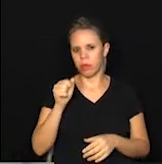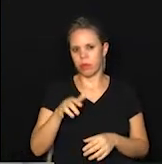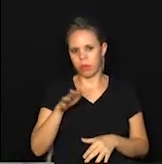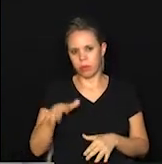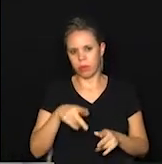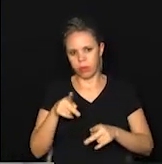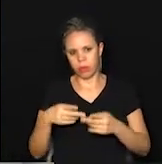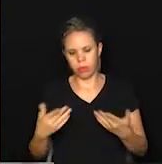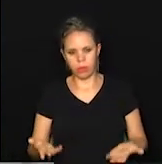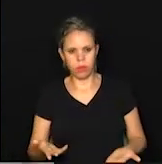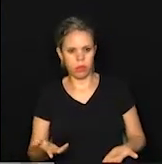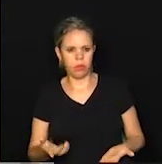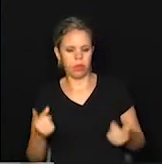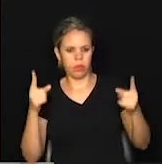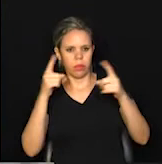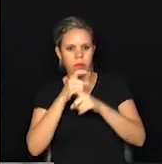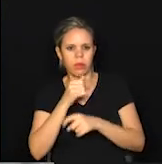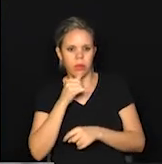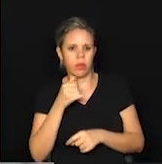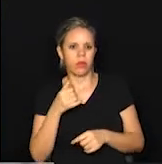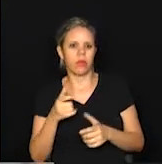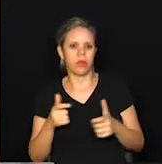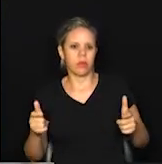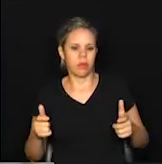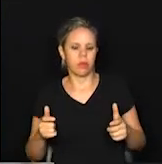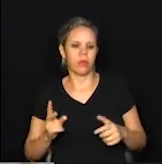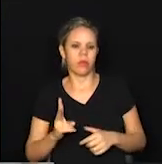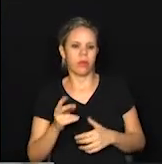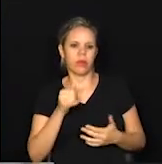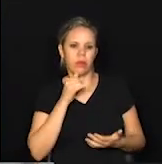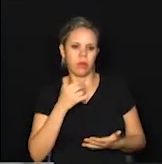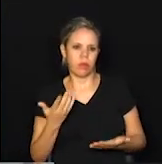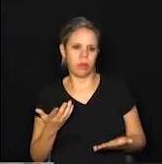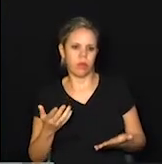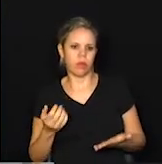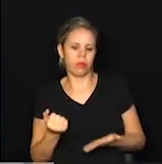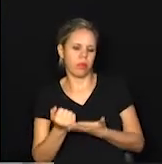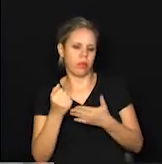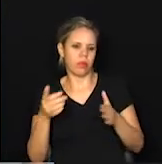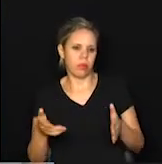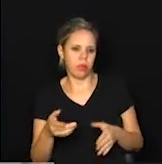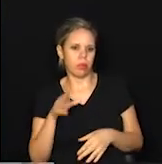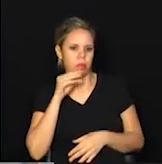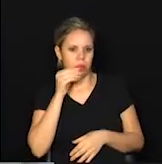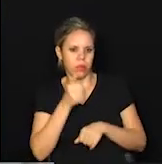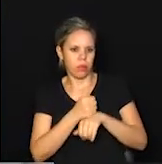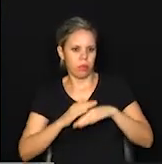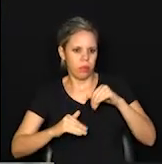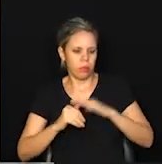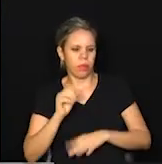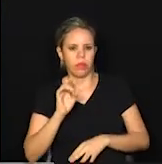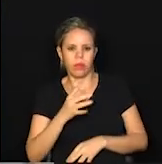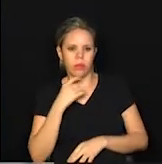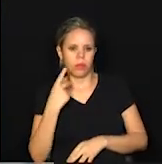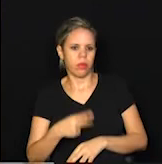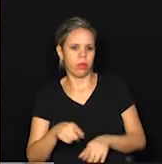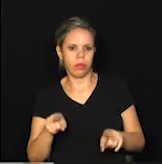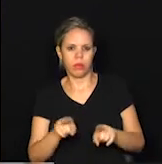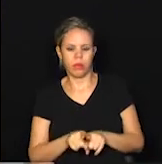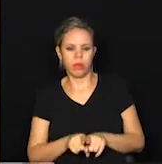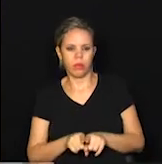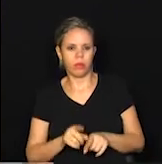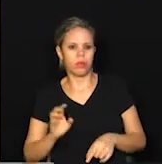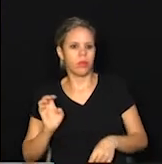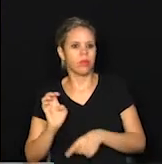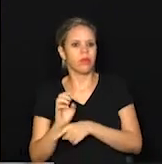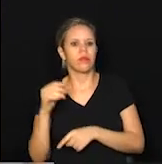associativo, tem uma dificuldade muito grande de manter seus colaboradores, não só aqui em Campinas, como no